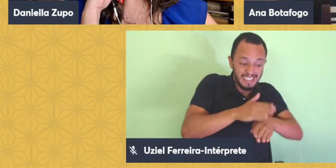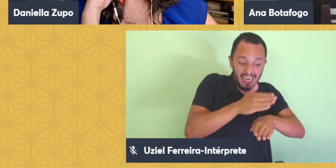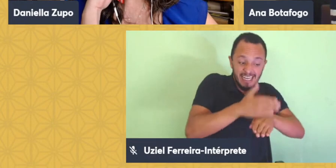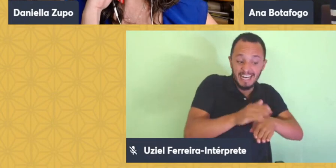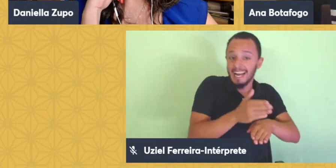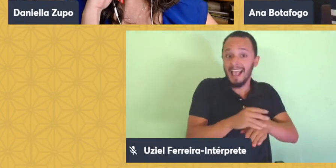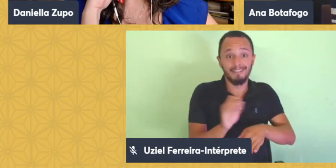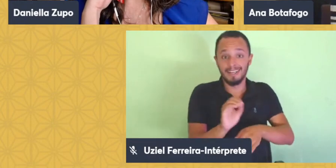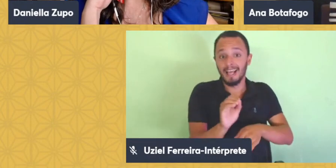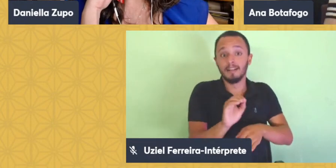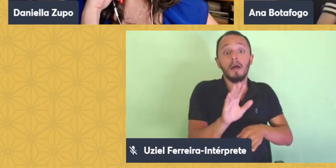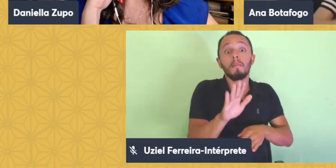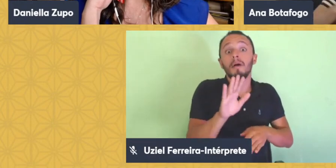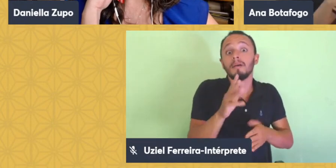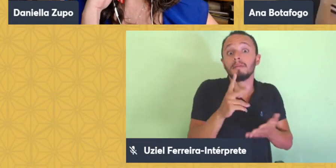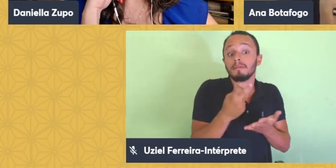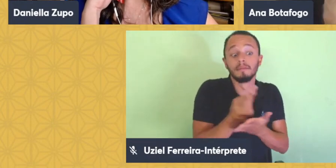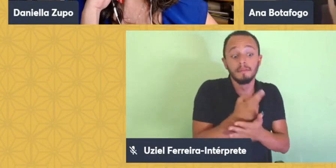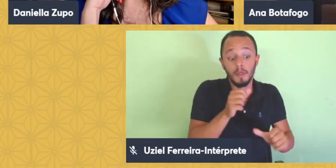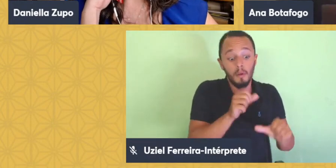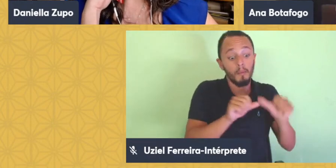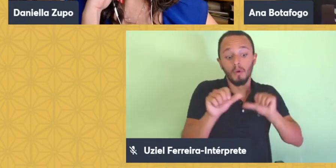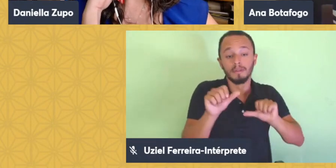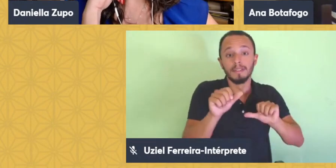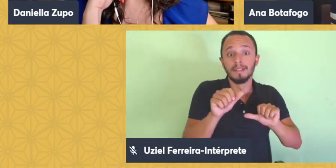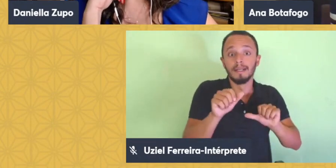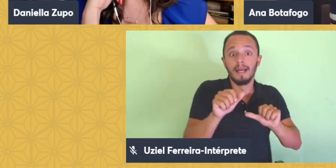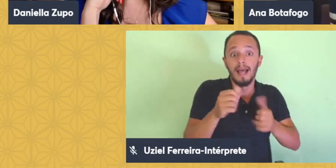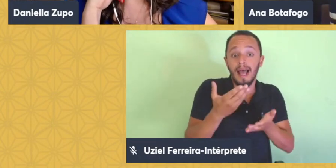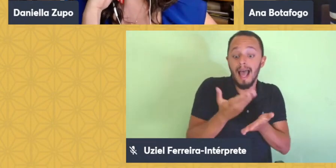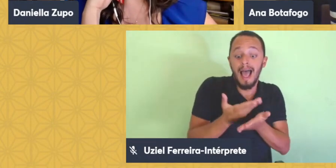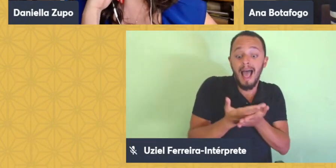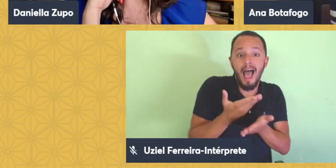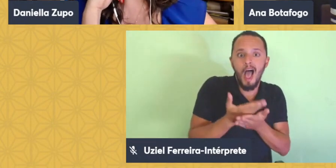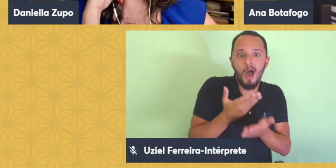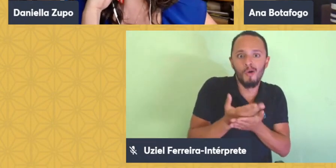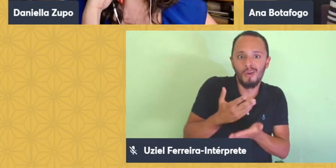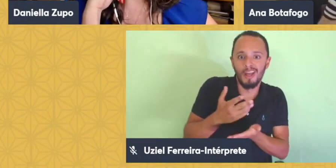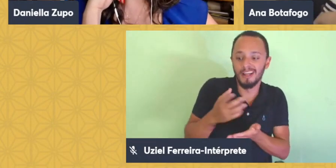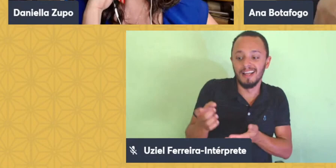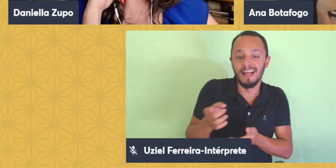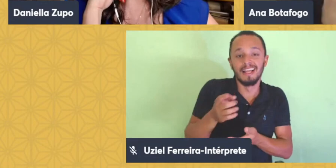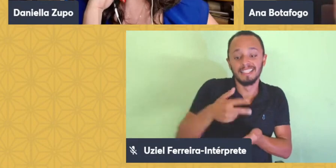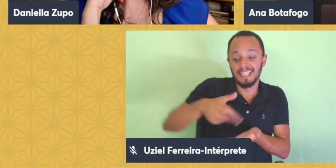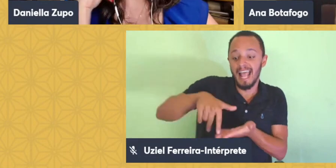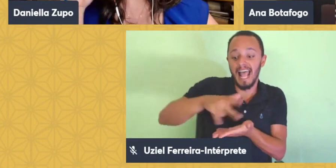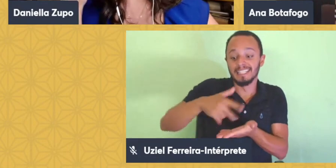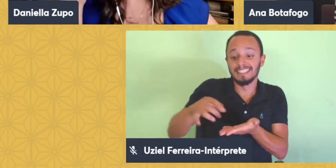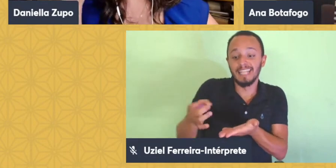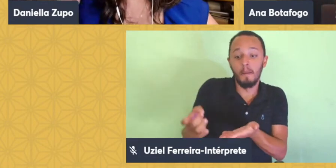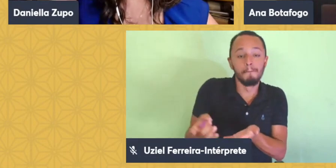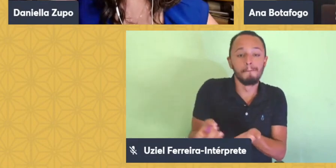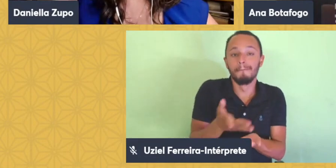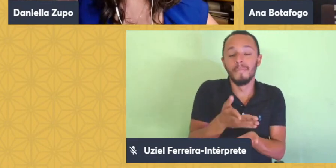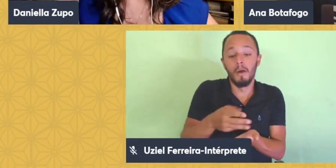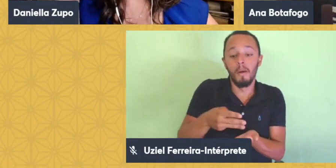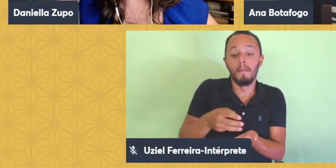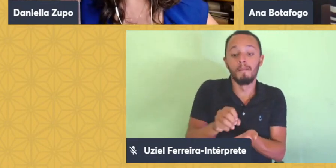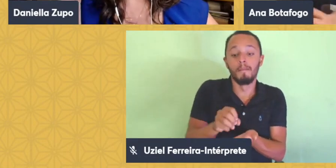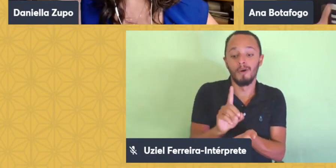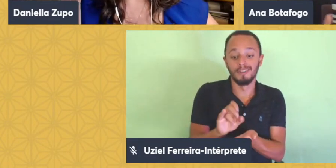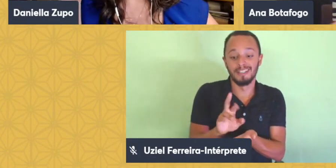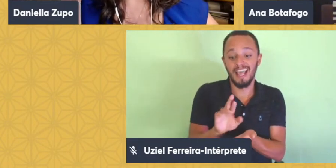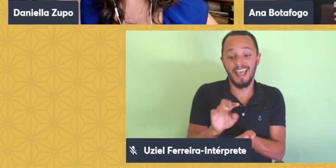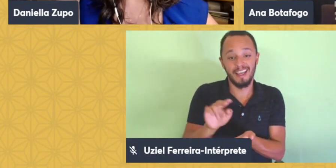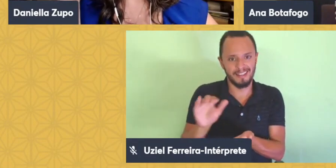por exemplo de dança moderna porque trabalhava outra musculatura e que me falou que ia me fazer